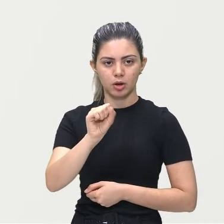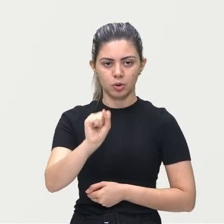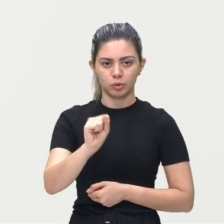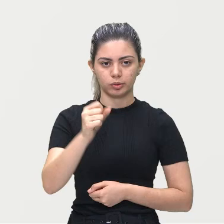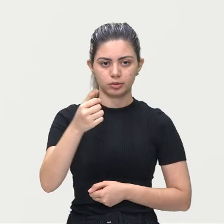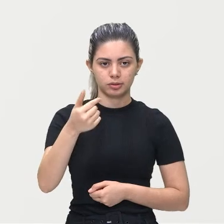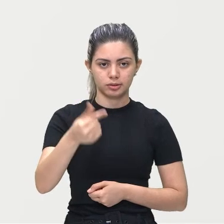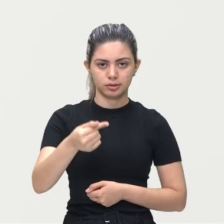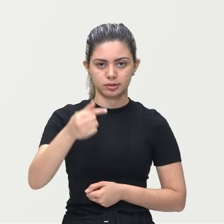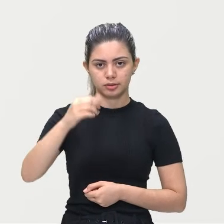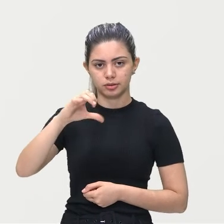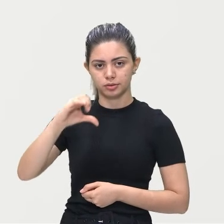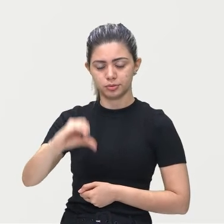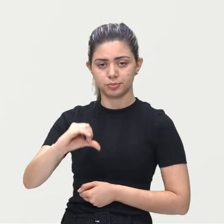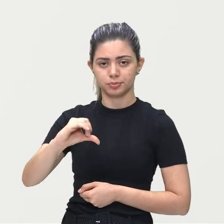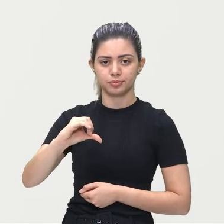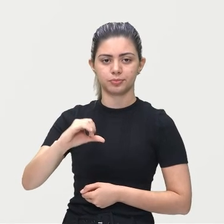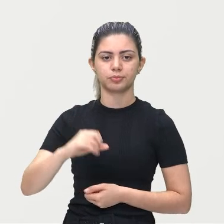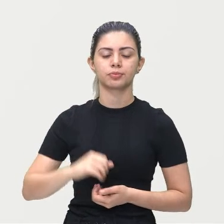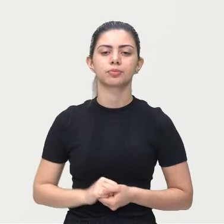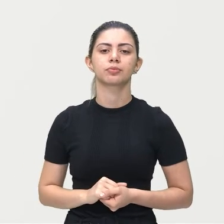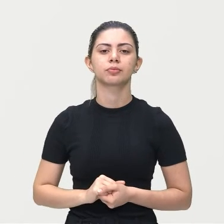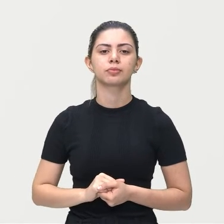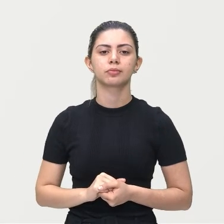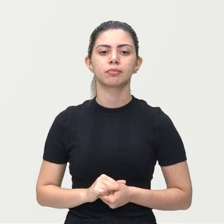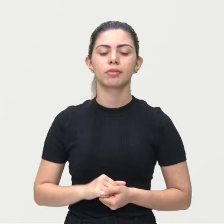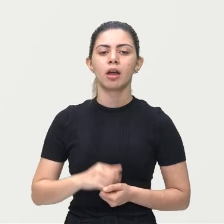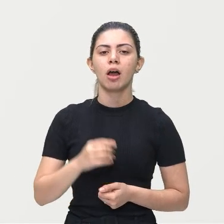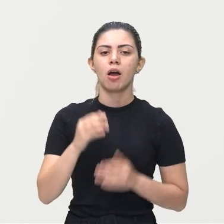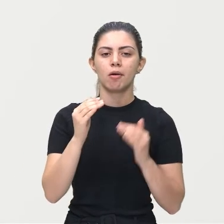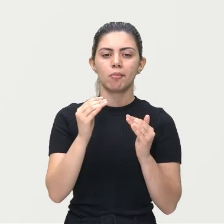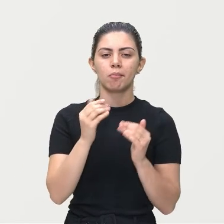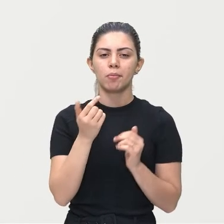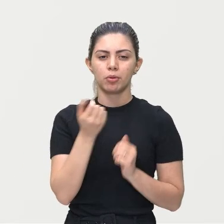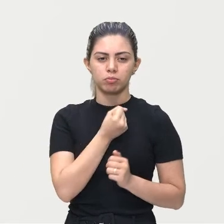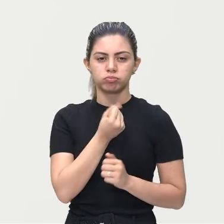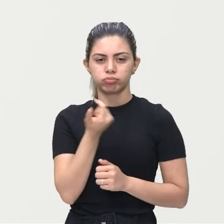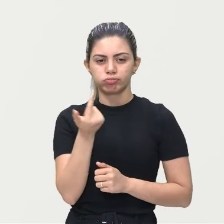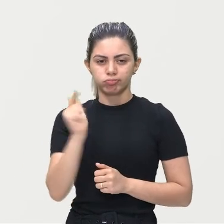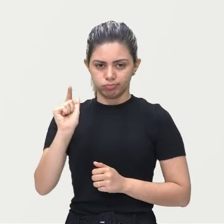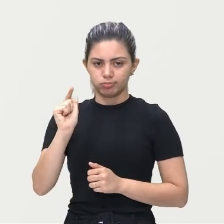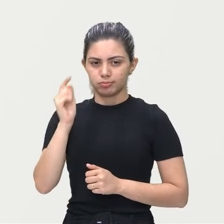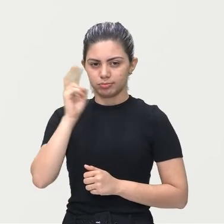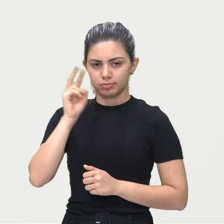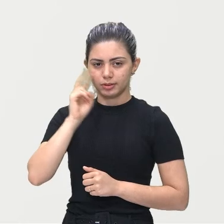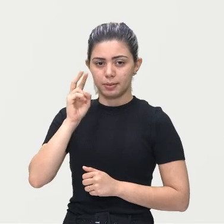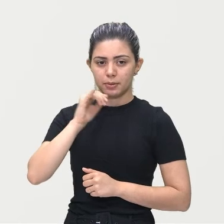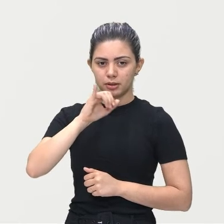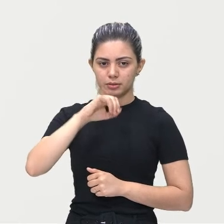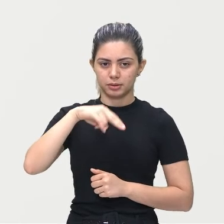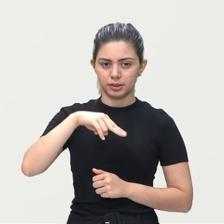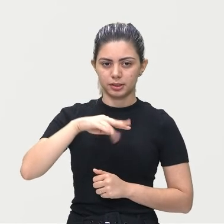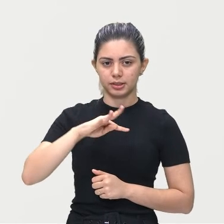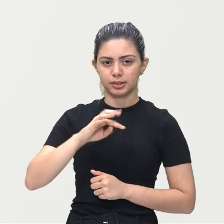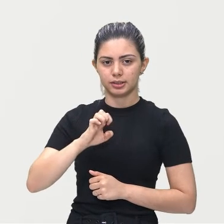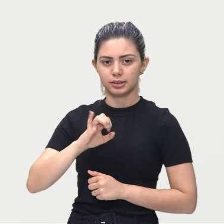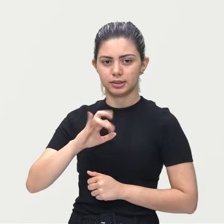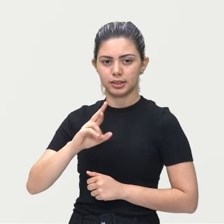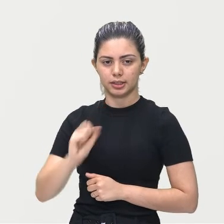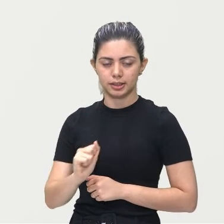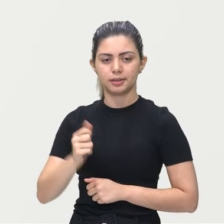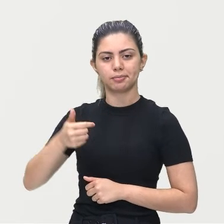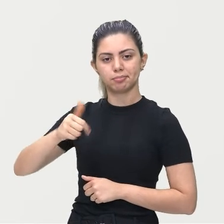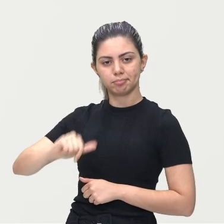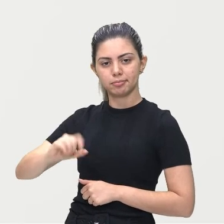decimal, tá aqui. Quando você for colocar outra, lembrando, tá aqui a parte inteira, ó, e está aqui a